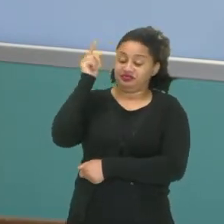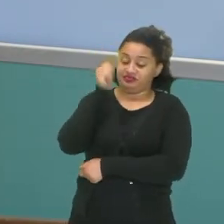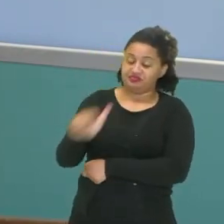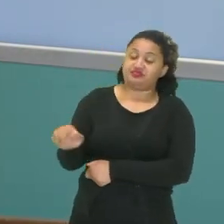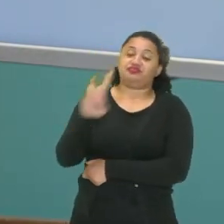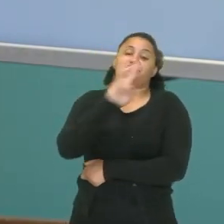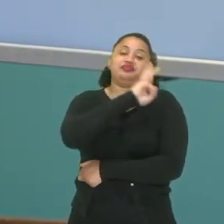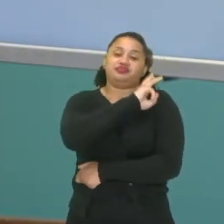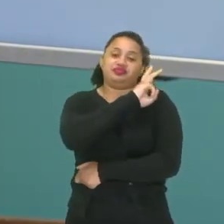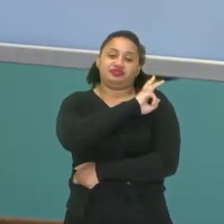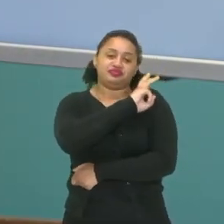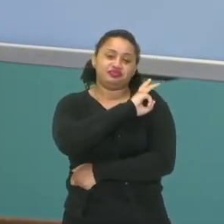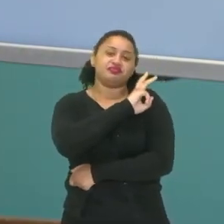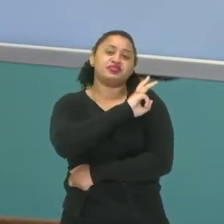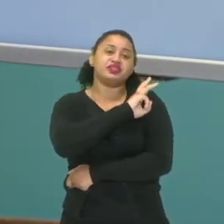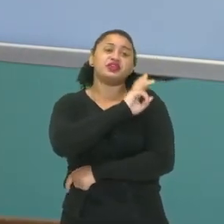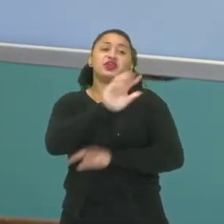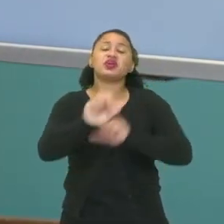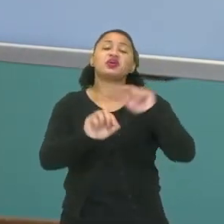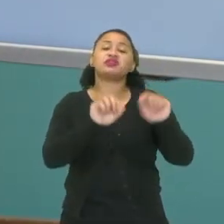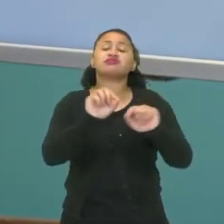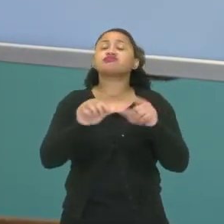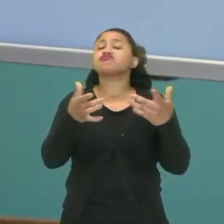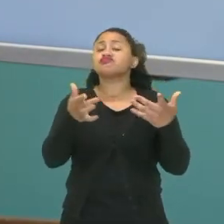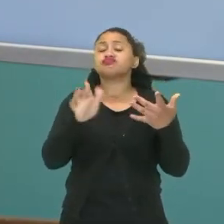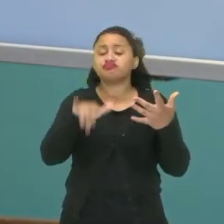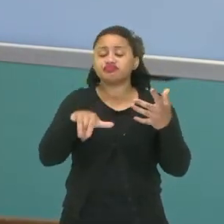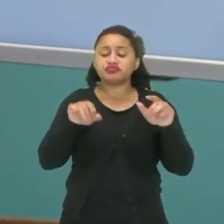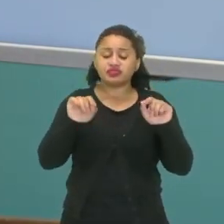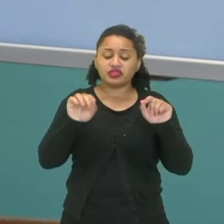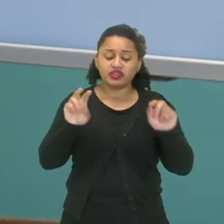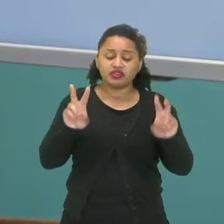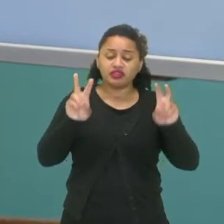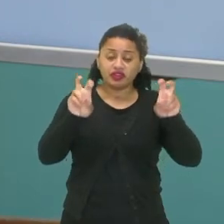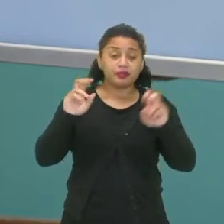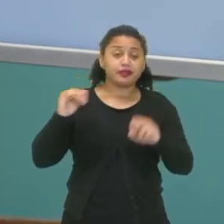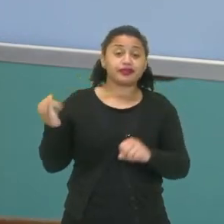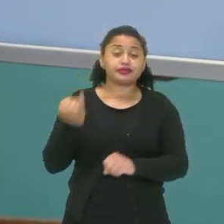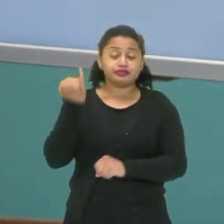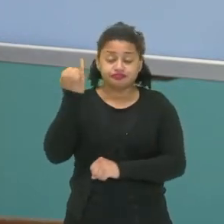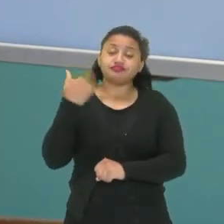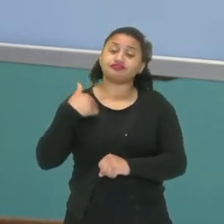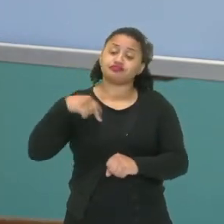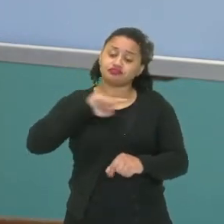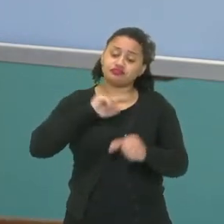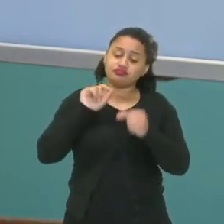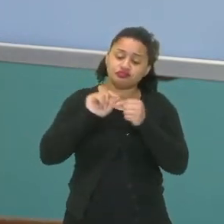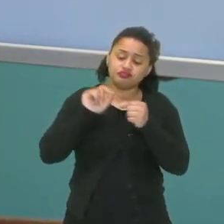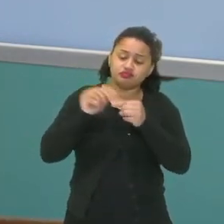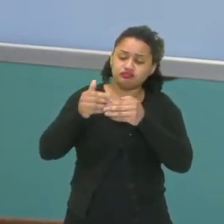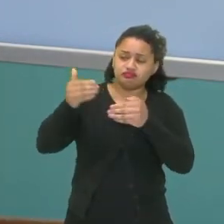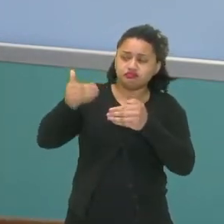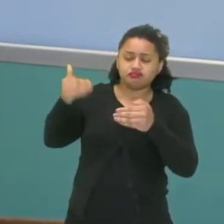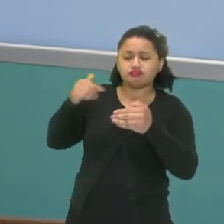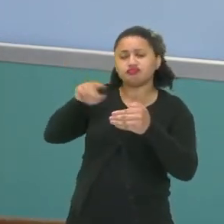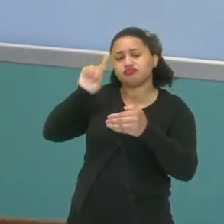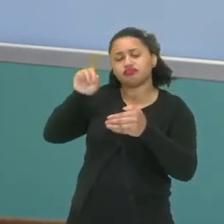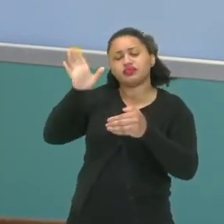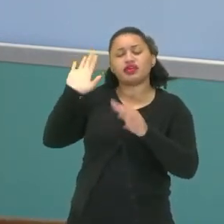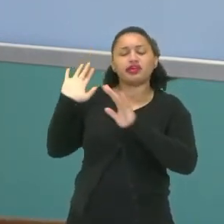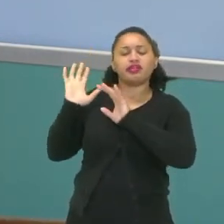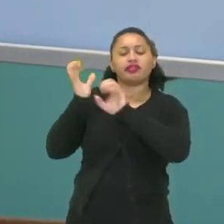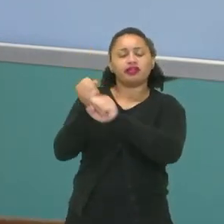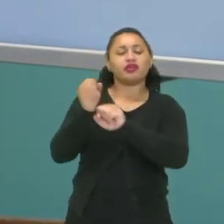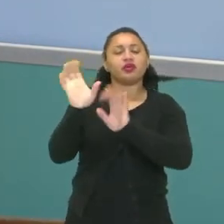com o plano cartesiano, que é um assunto bastante importante, que a gente fez agora há poucos dias uma revisão sobre